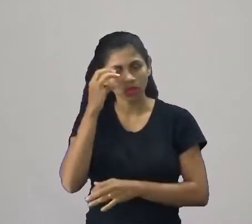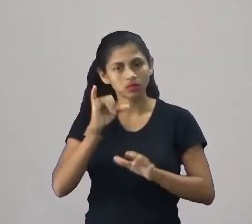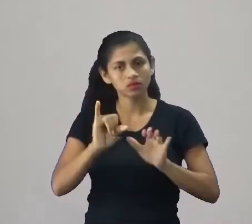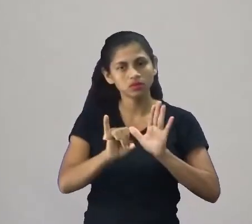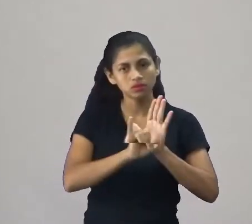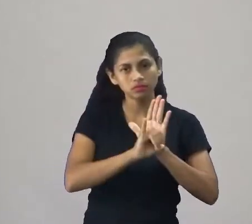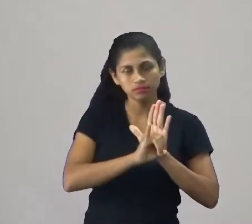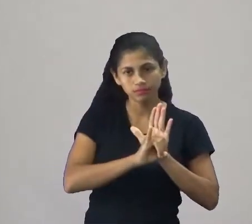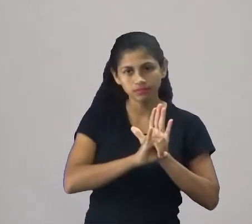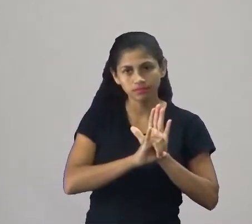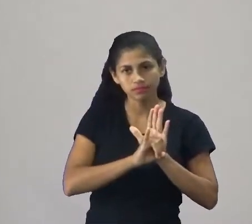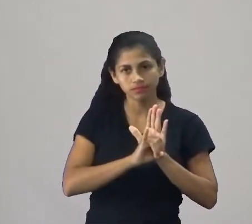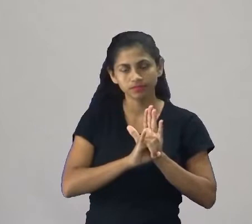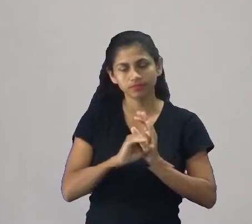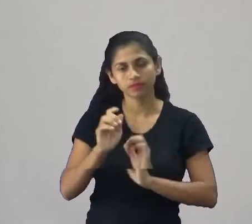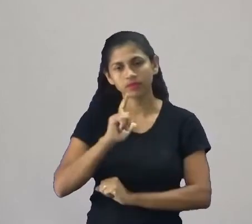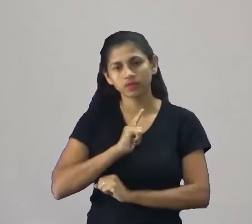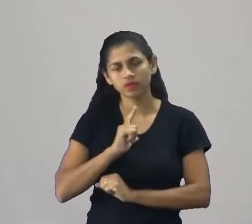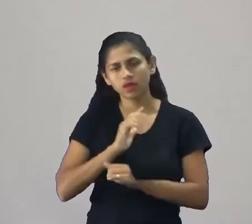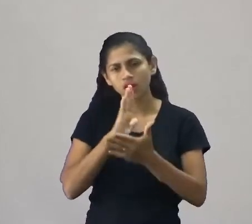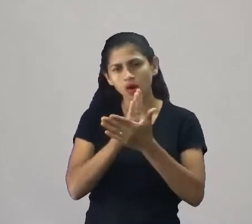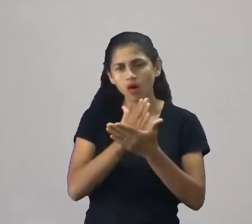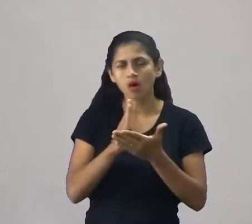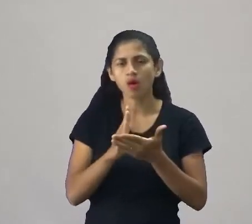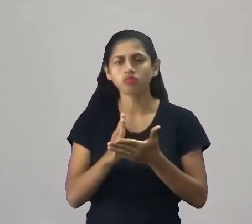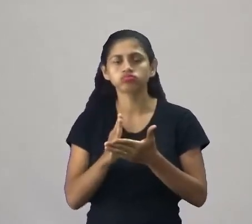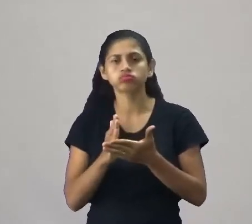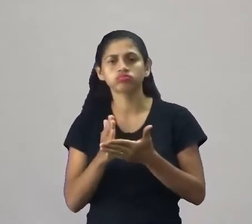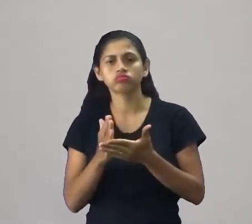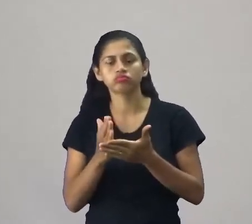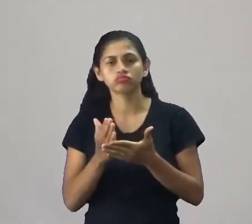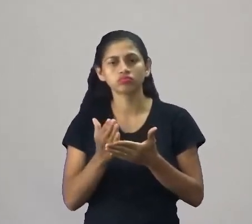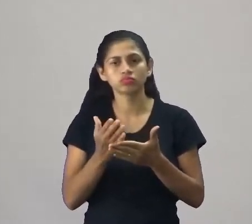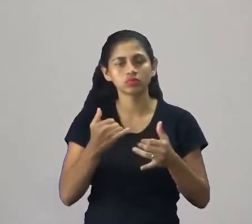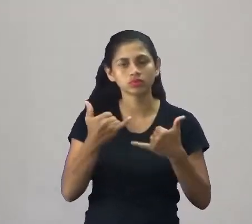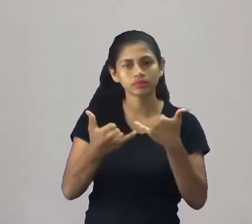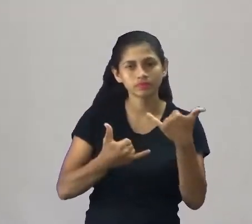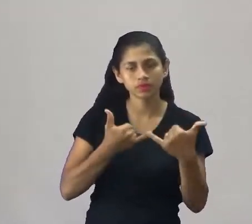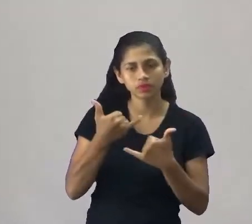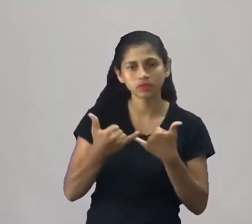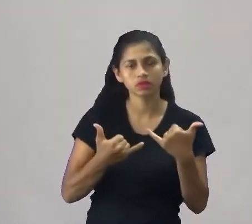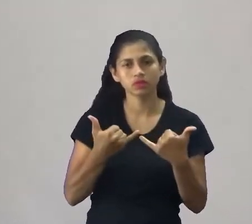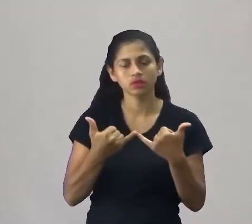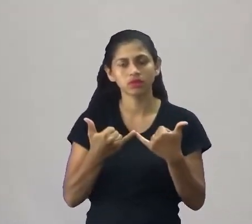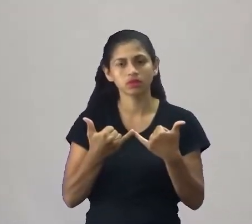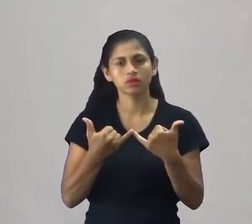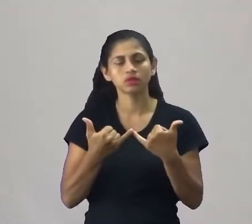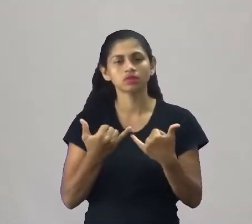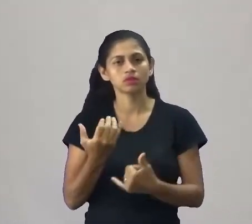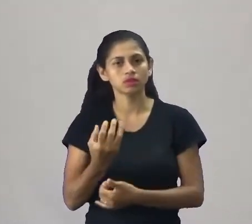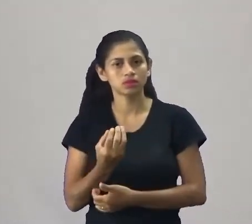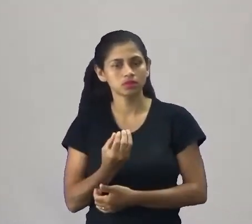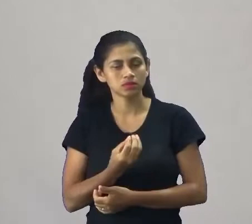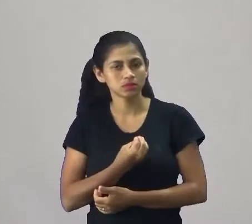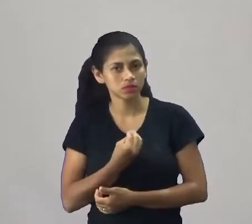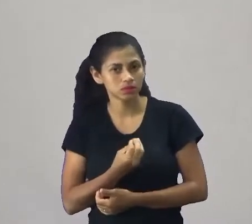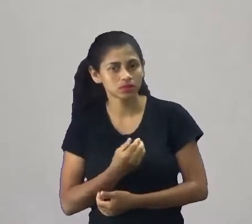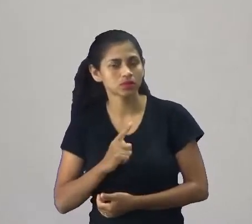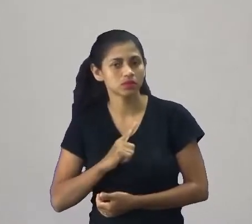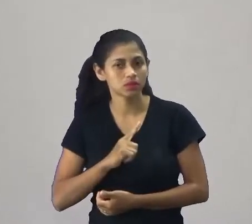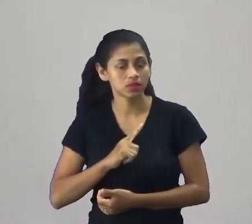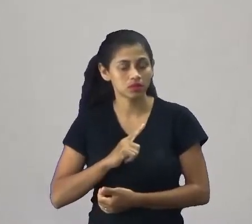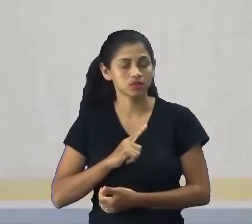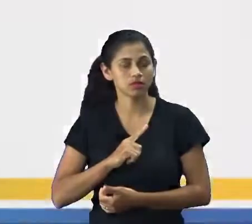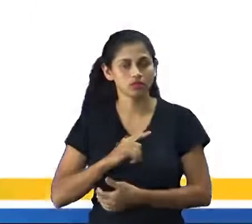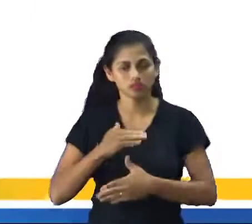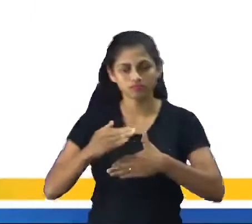a gente vai ter algumas matrizes de brincadeiras e jogos que fazem parte da nossa construção nacional. Então,